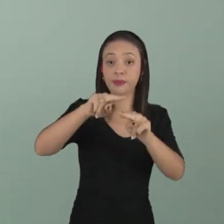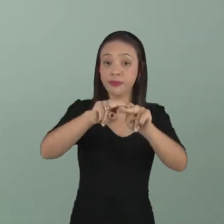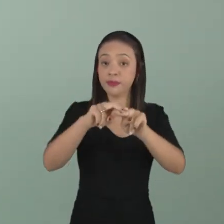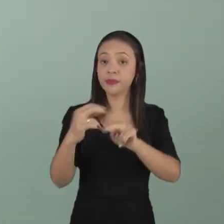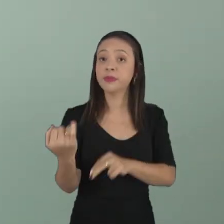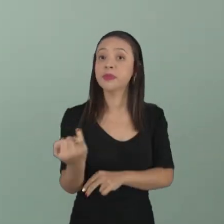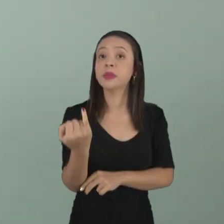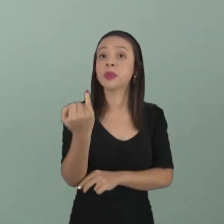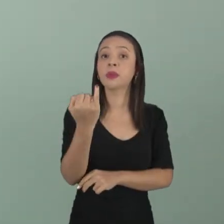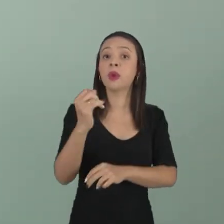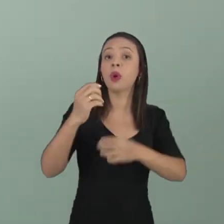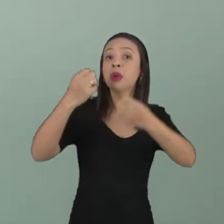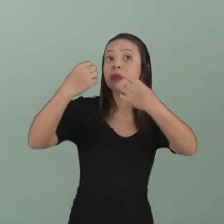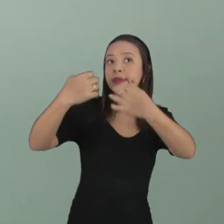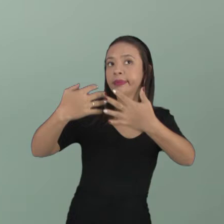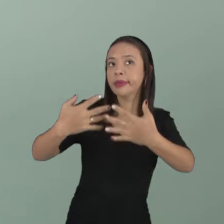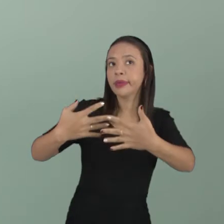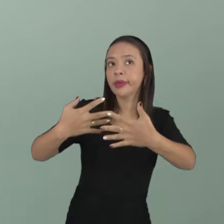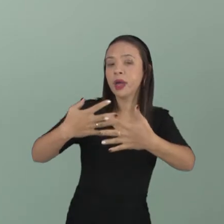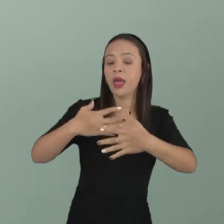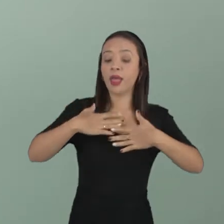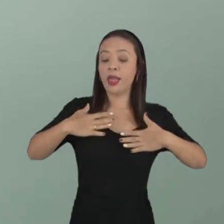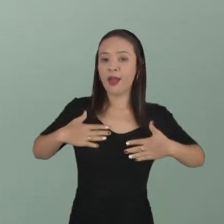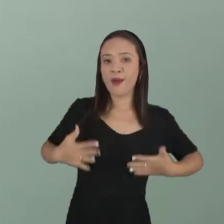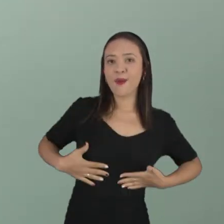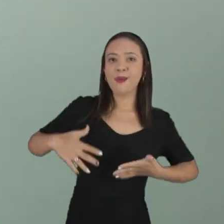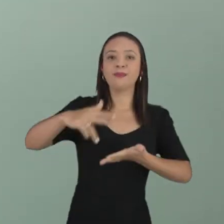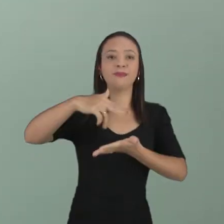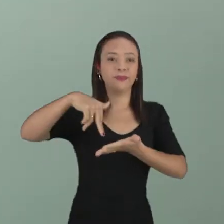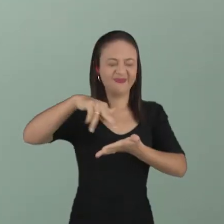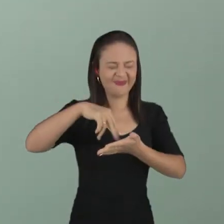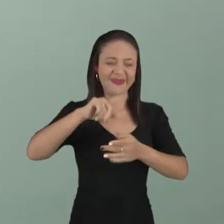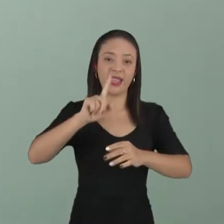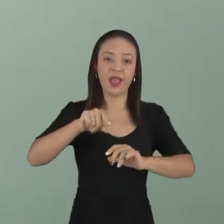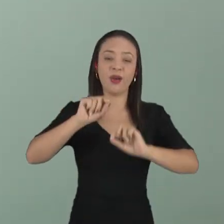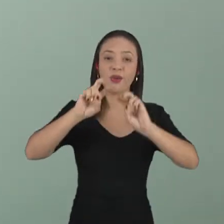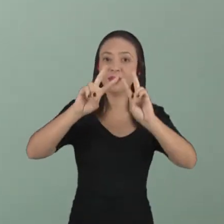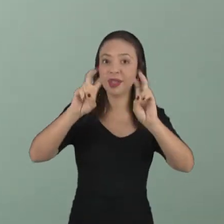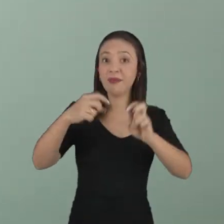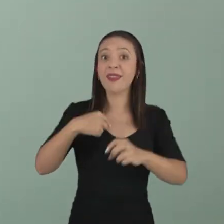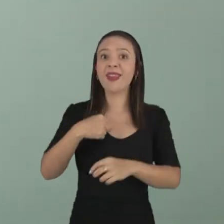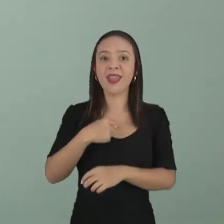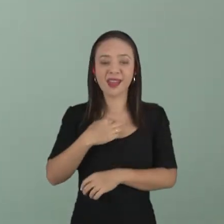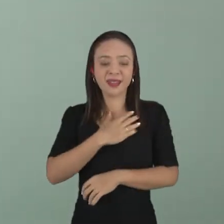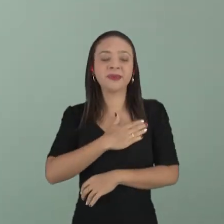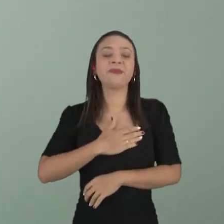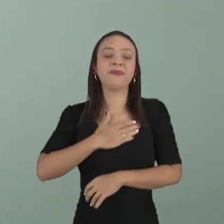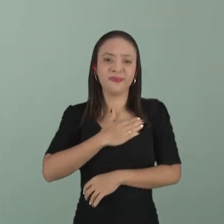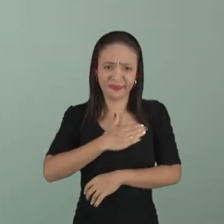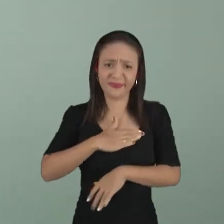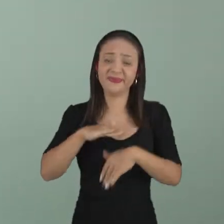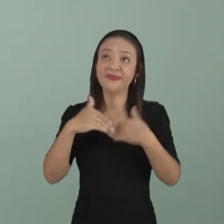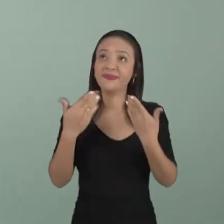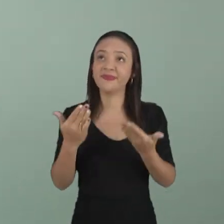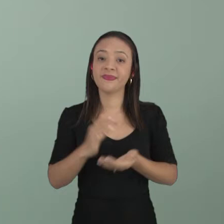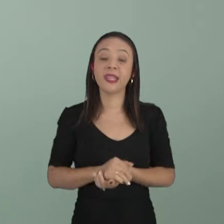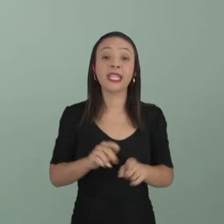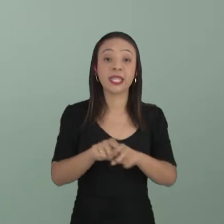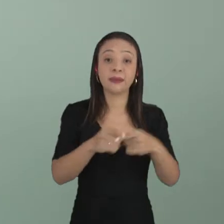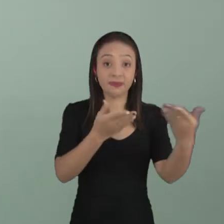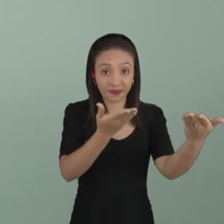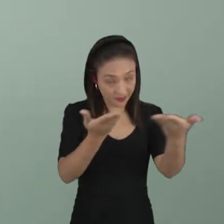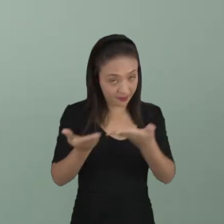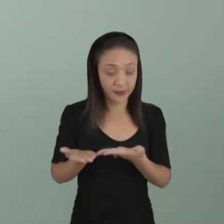importante a gente agora falar um pouco desse corpo-dança e é um tema que eu particularmente gosto muito. E eu quero